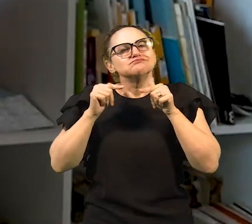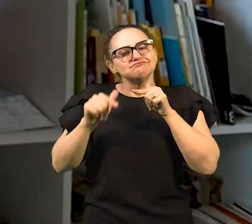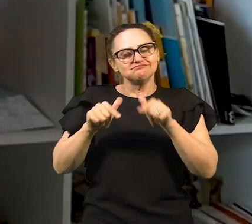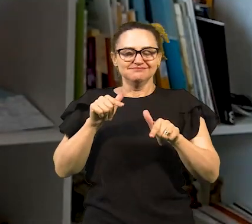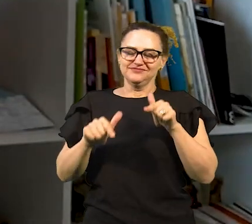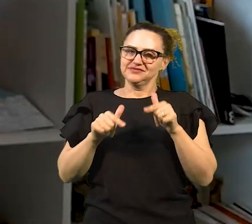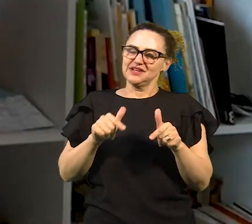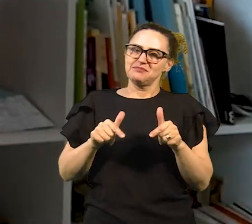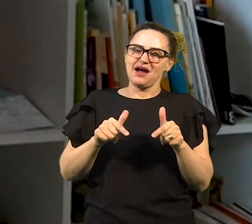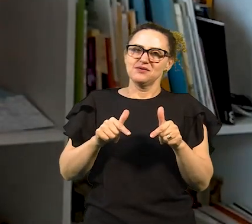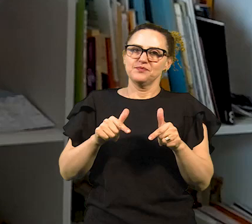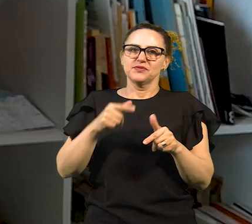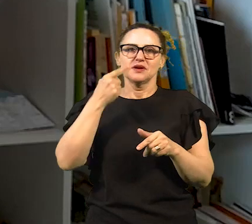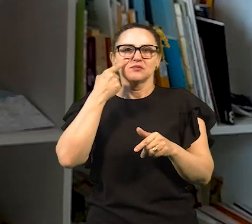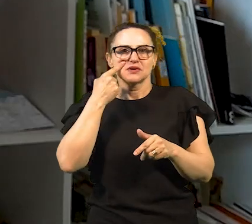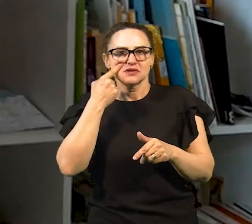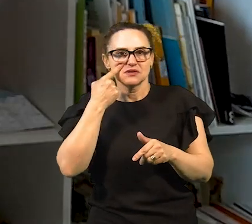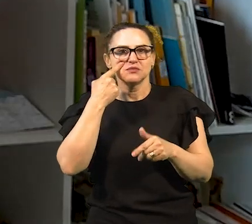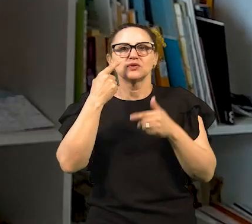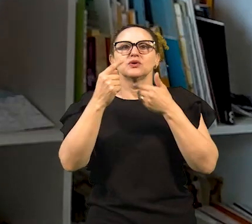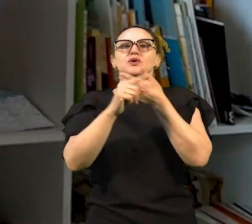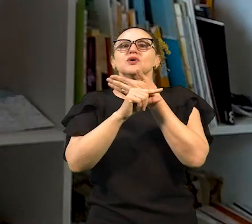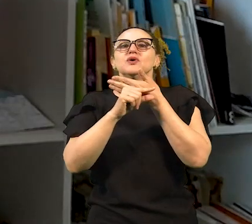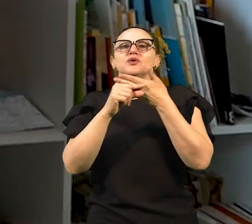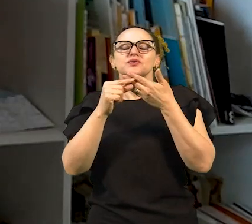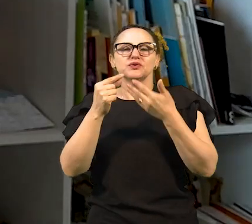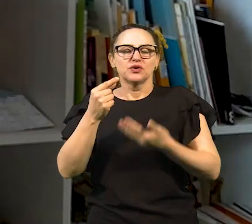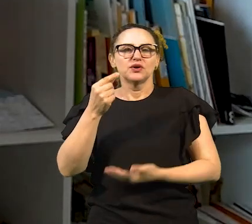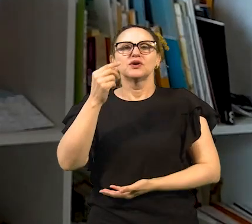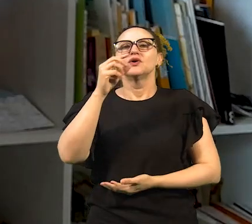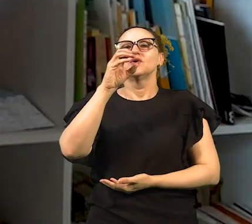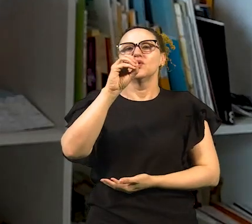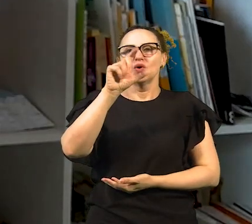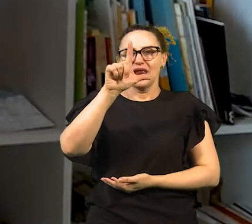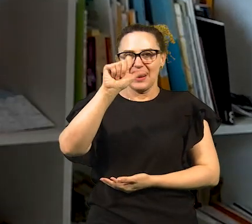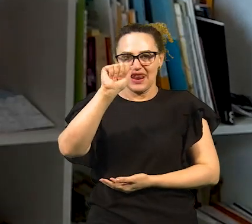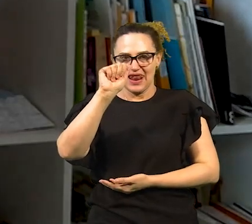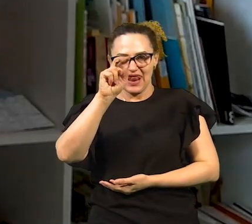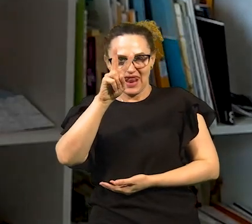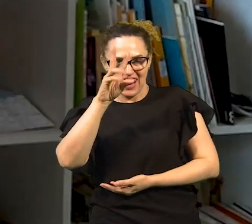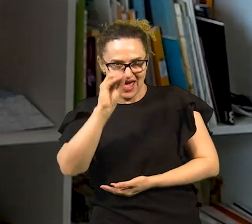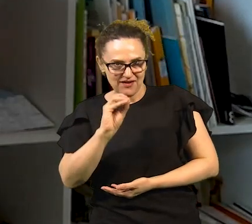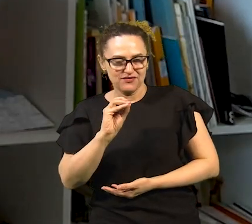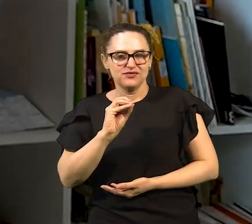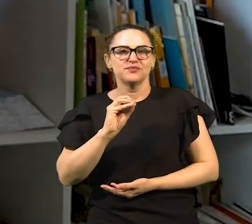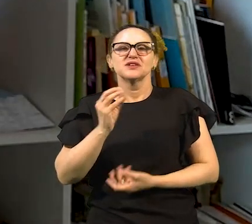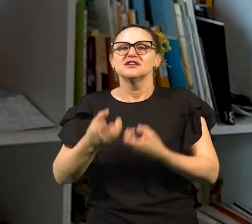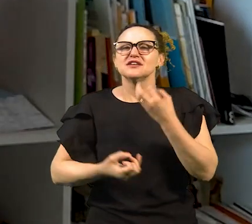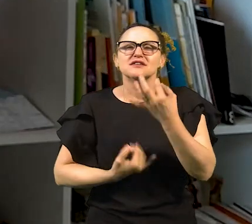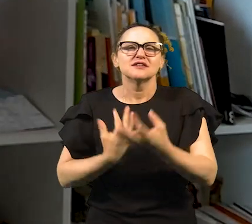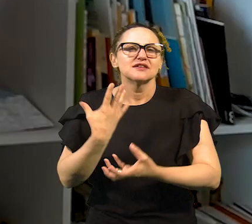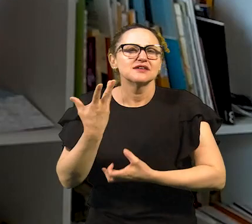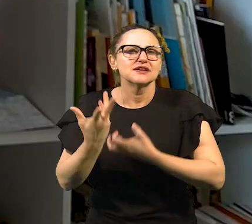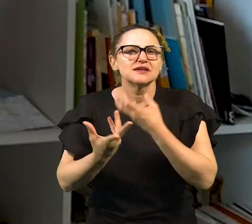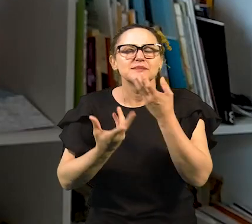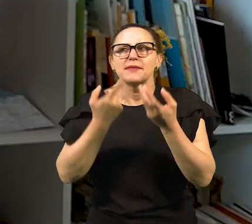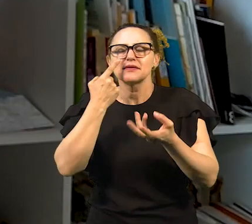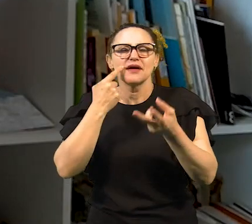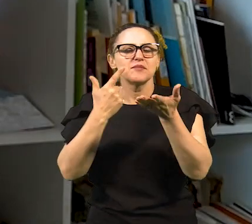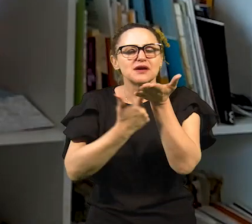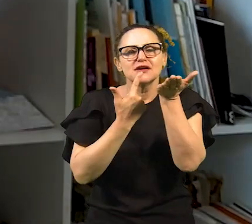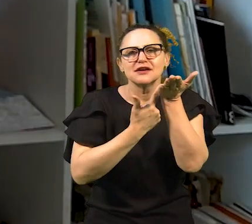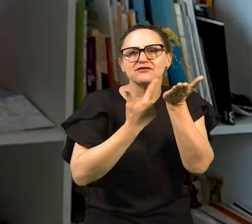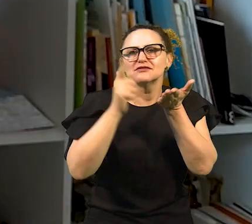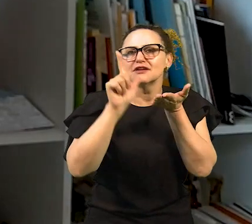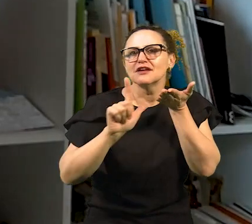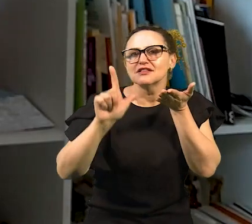no poema Profissão de Fé do Olavo Bilac, que é bastante comentado em livros didáticos, em manuais de literatura, né?